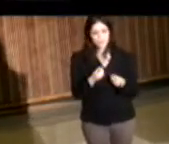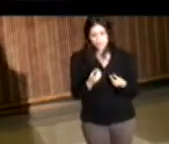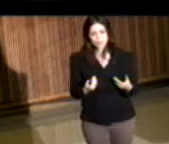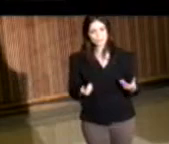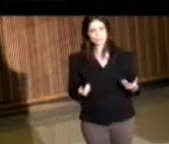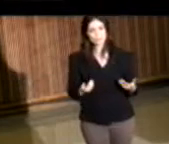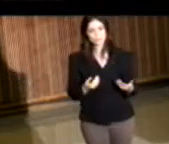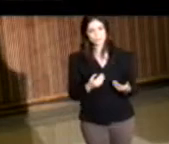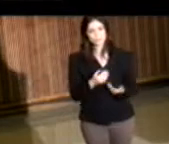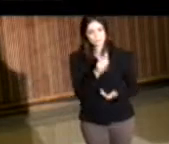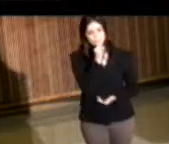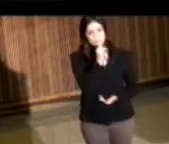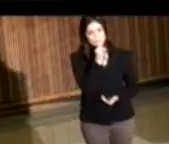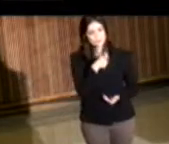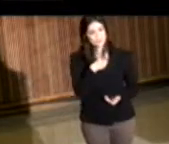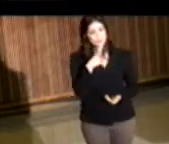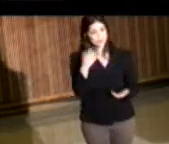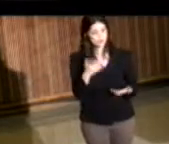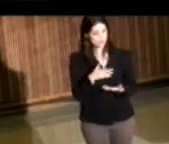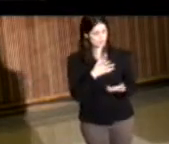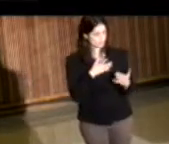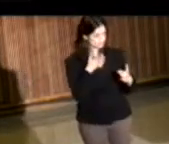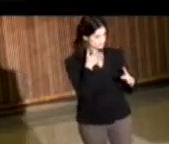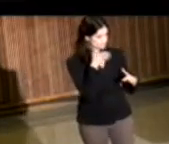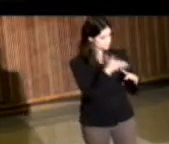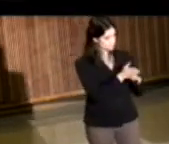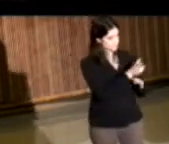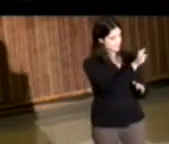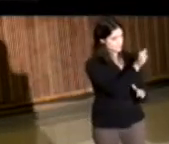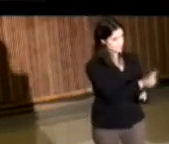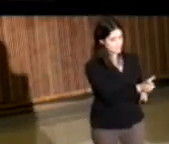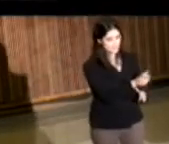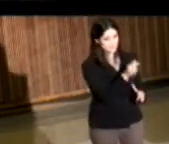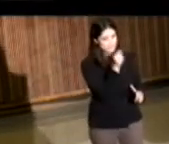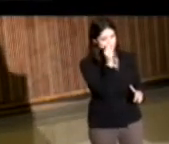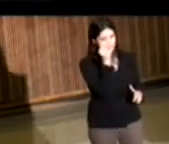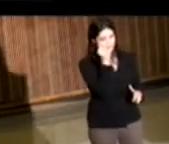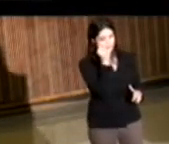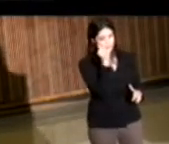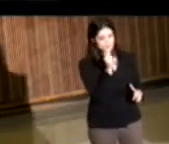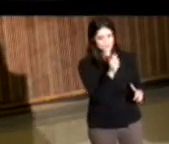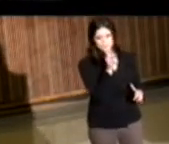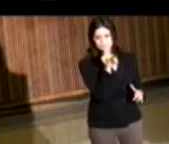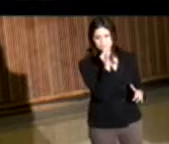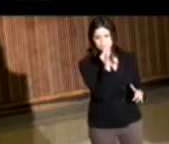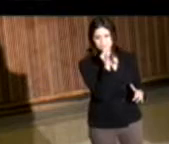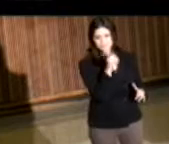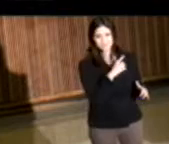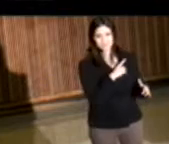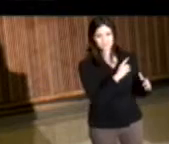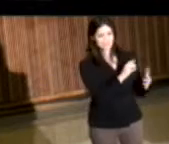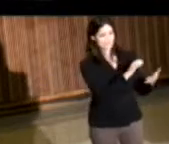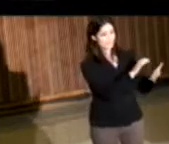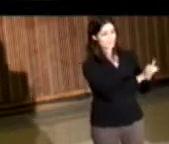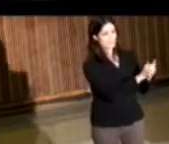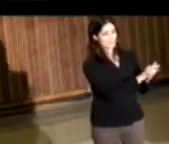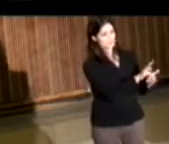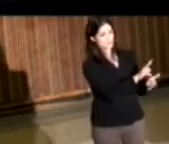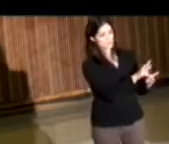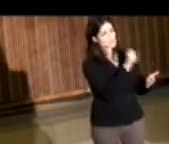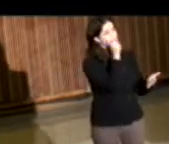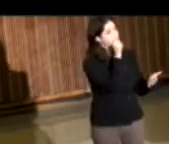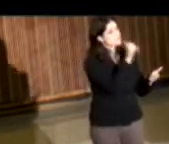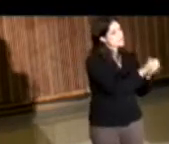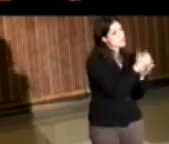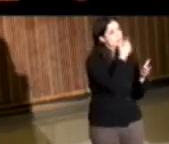consegue decidir amar a mulher que fica falando mal do marido na frente de todo mundo?